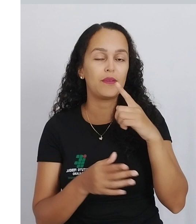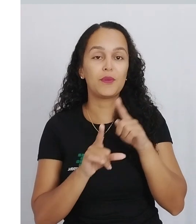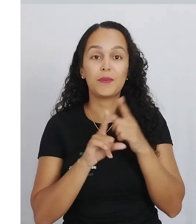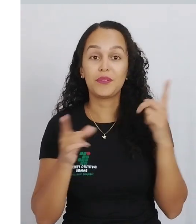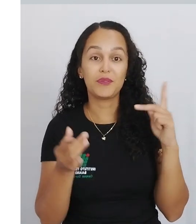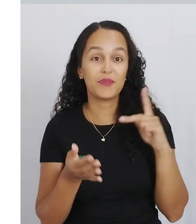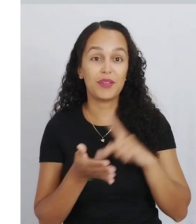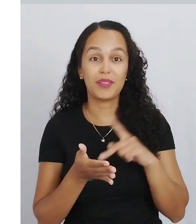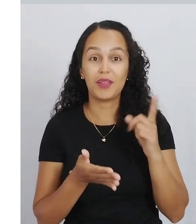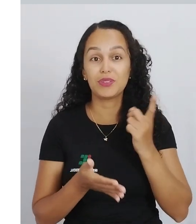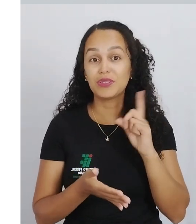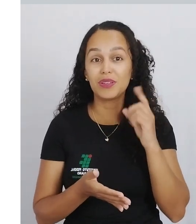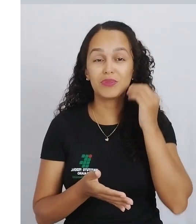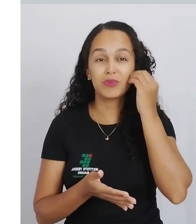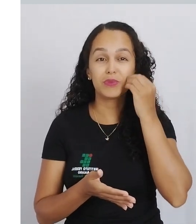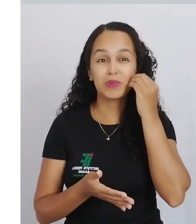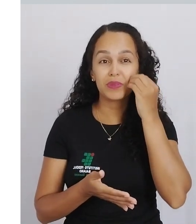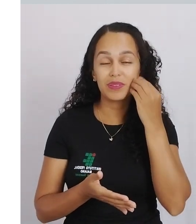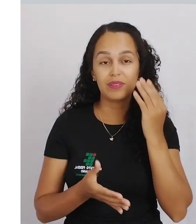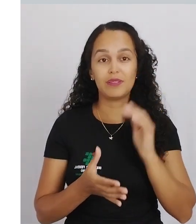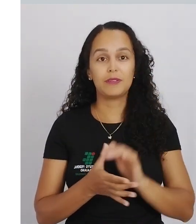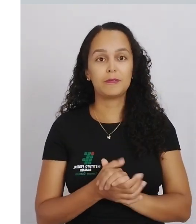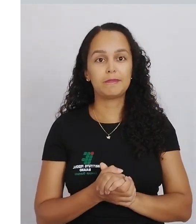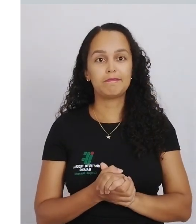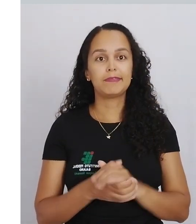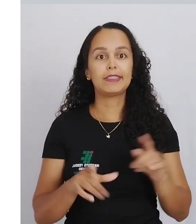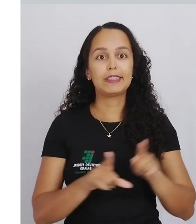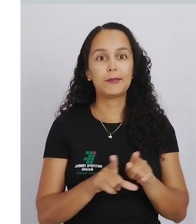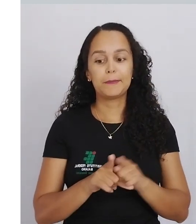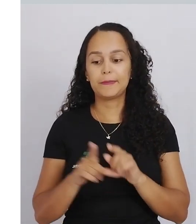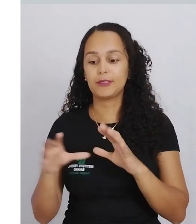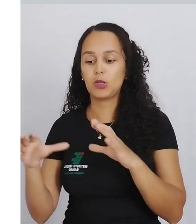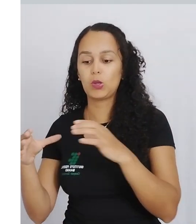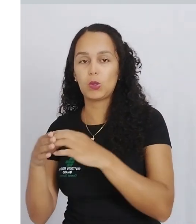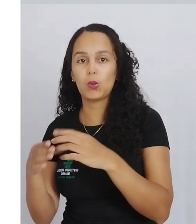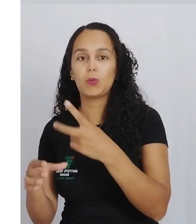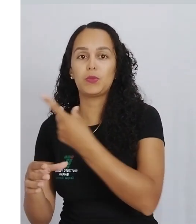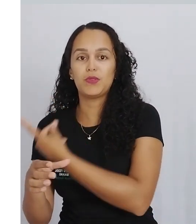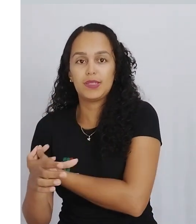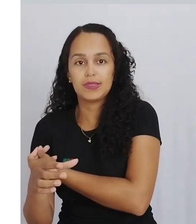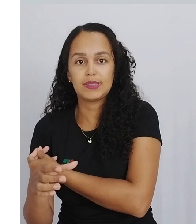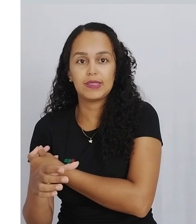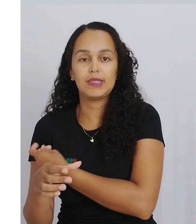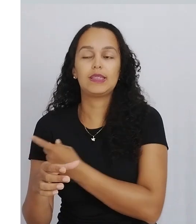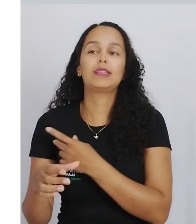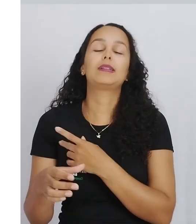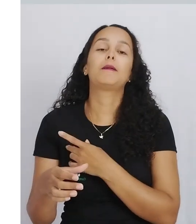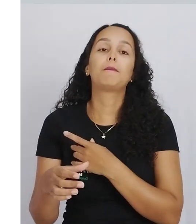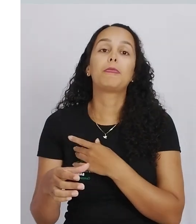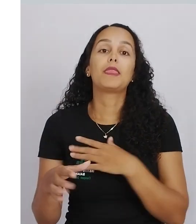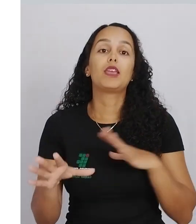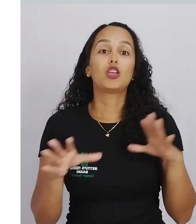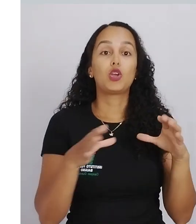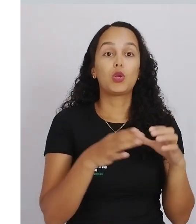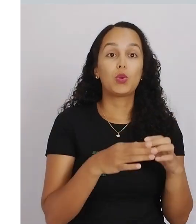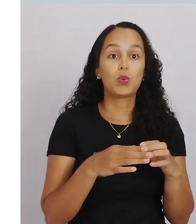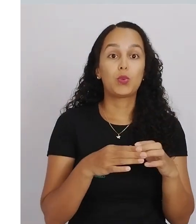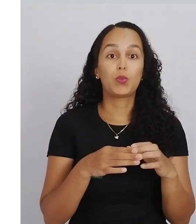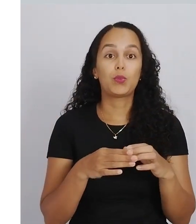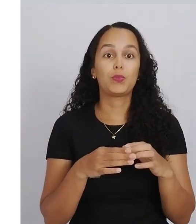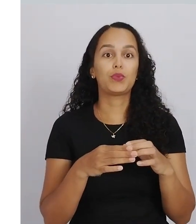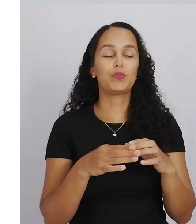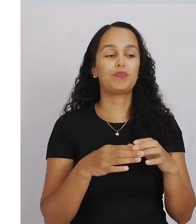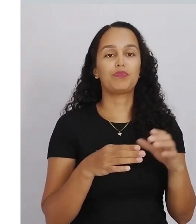imunizadas. Qual a proporção em comparação entre o número de pessoas que